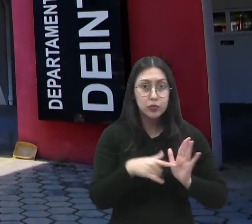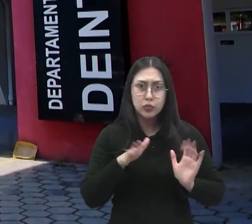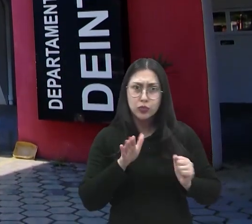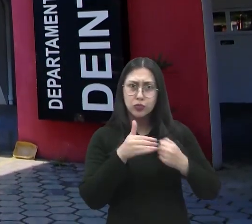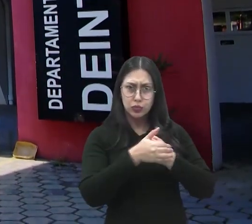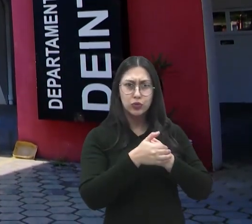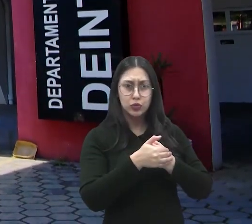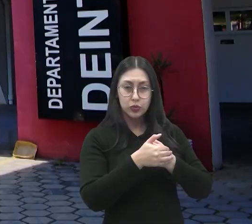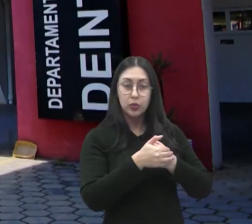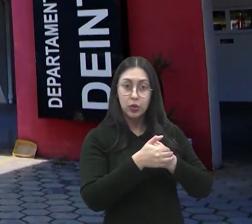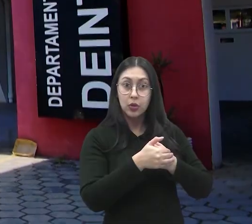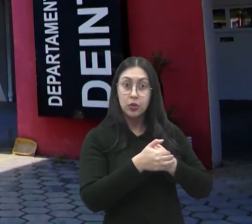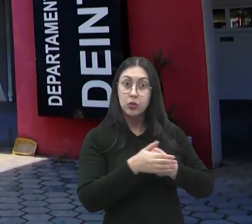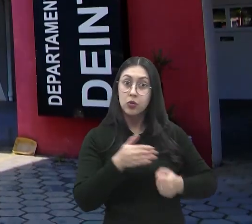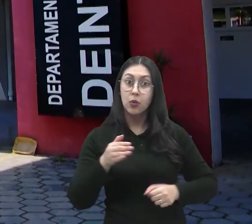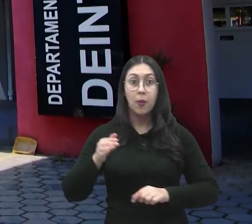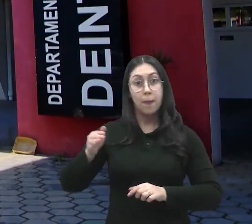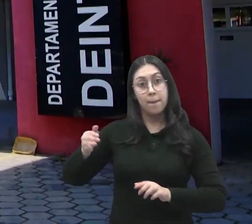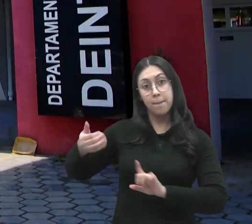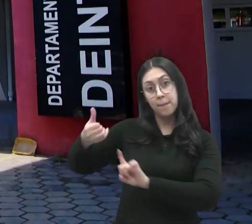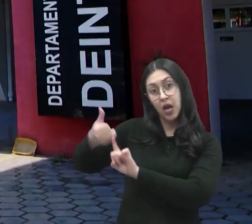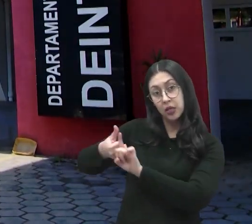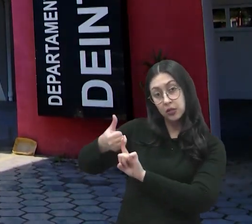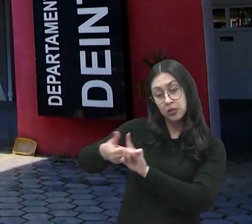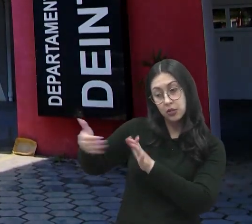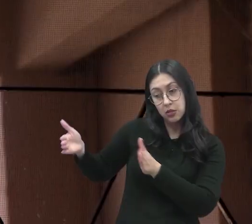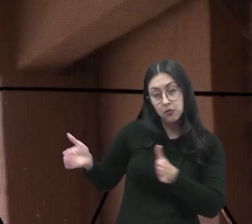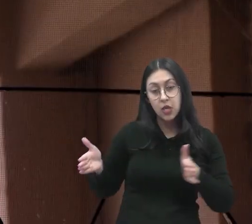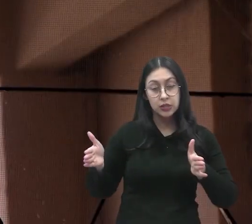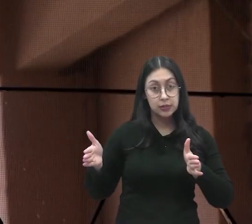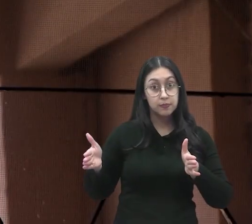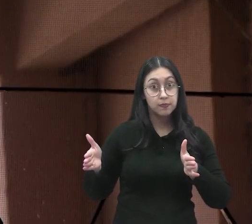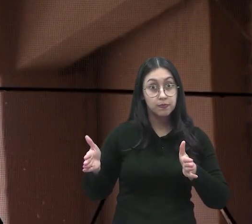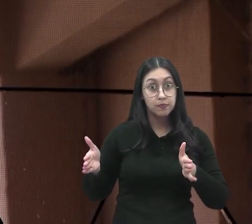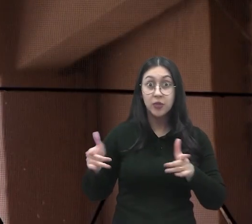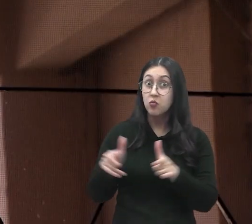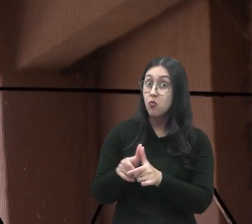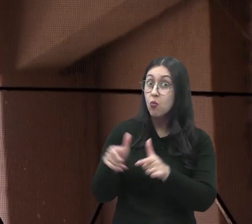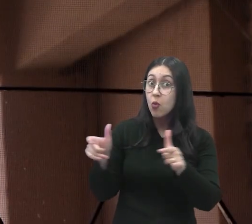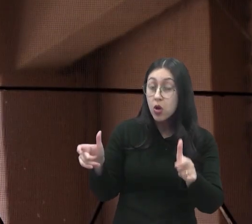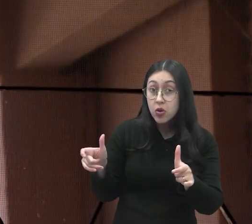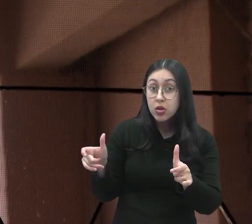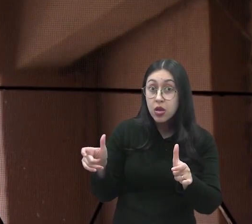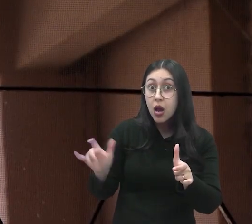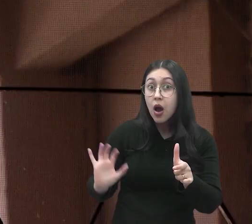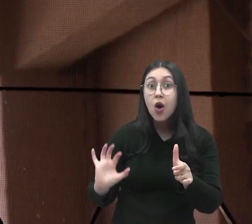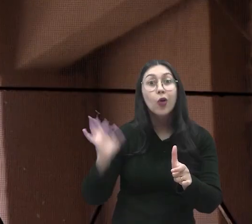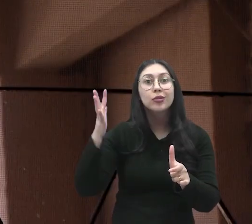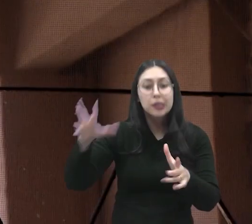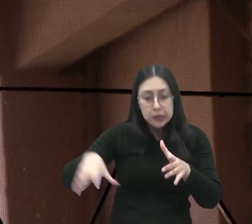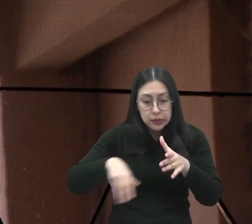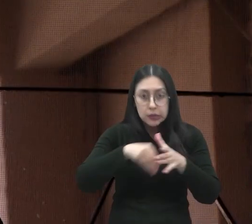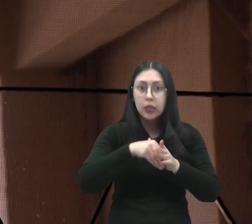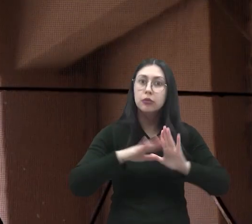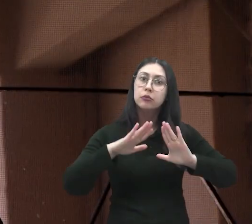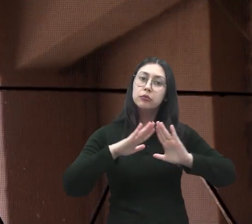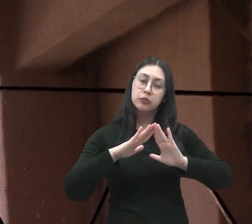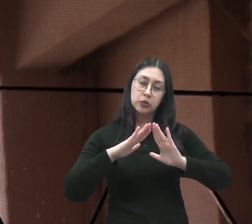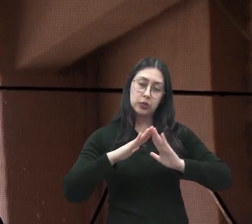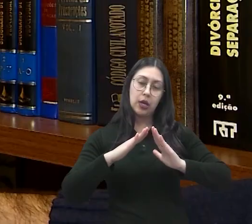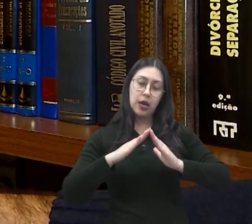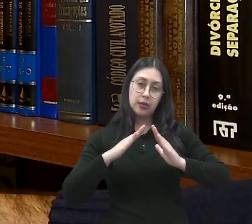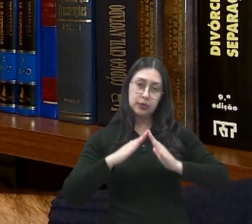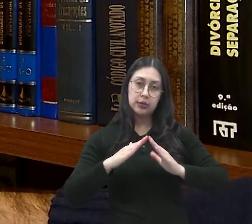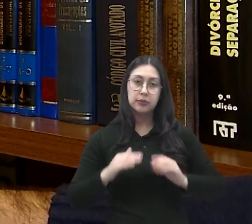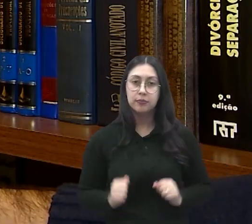265 denúncias anônimas no primeiro semestre. A maioria dos casos acontece dentro de